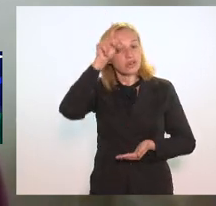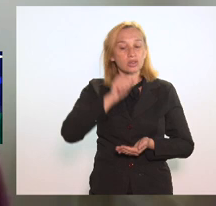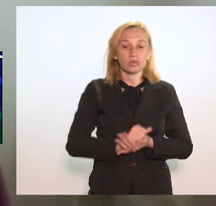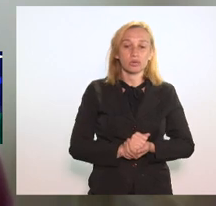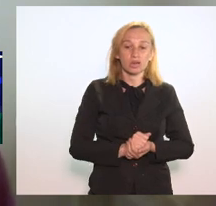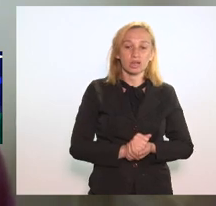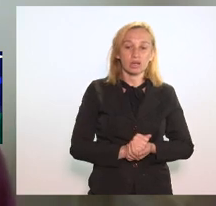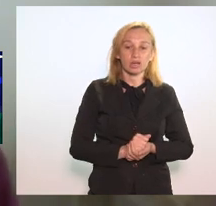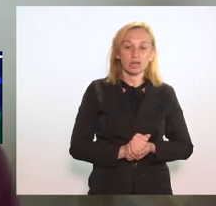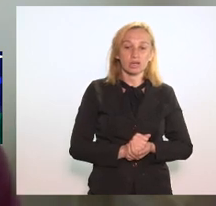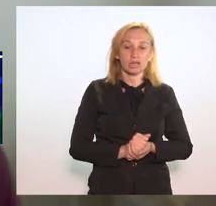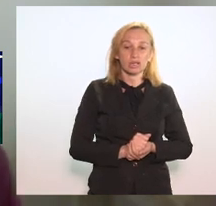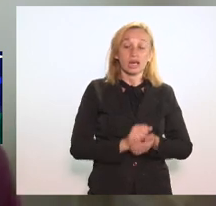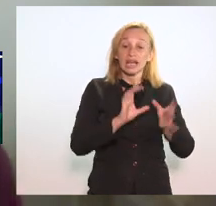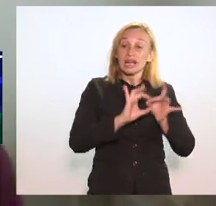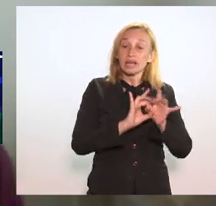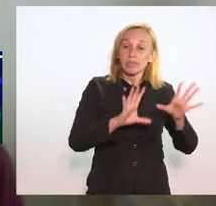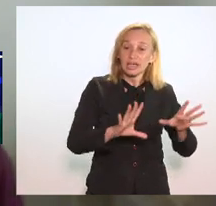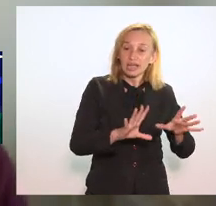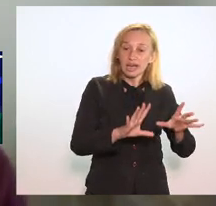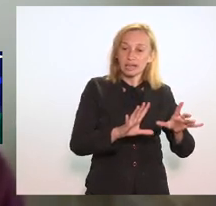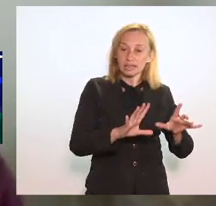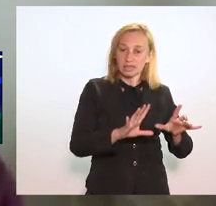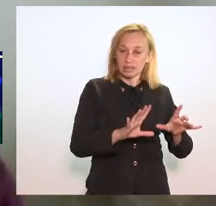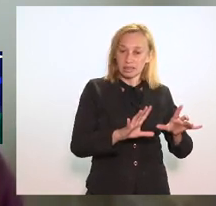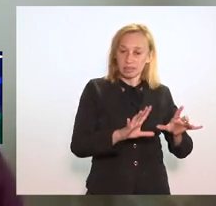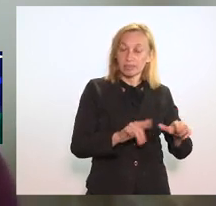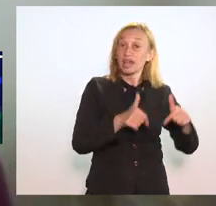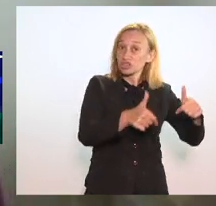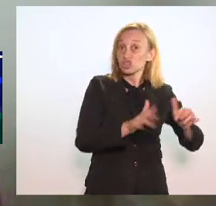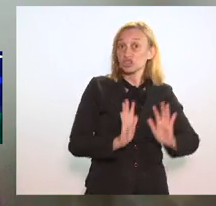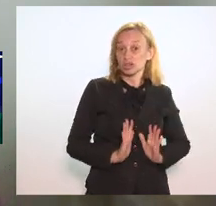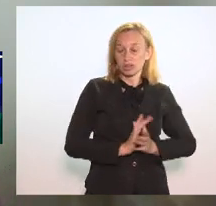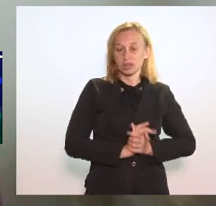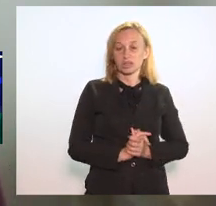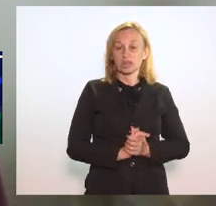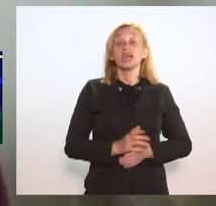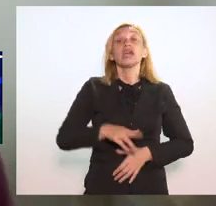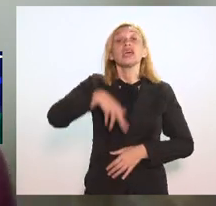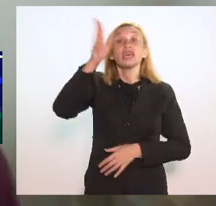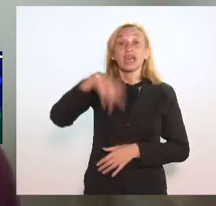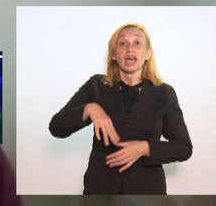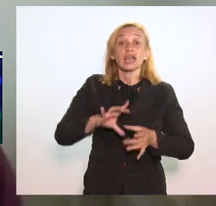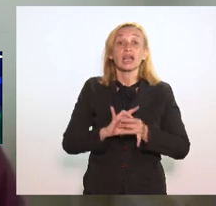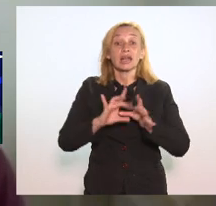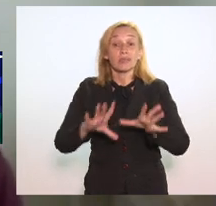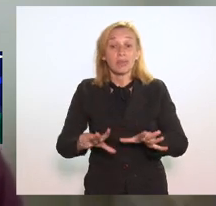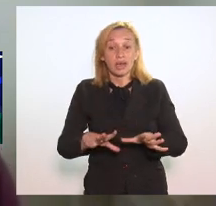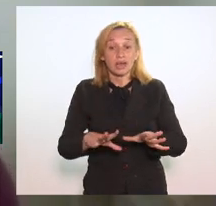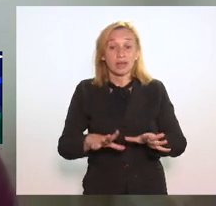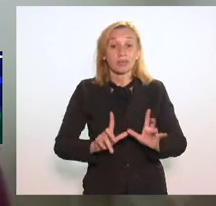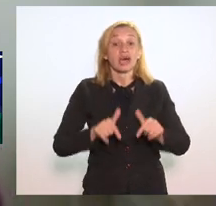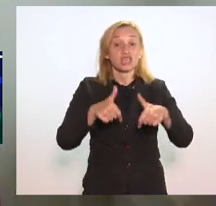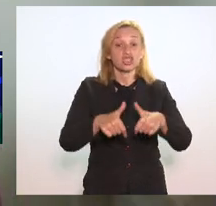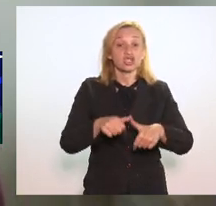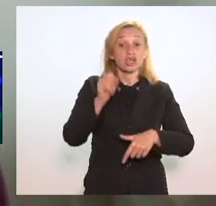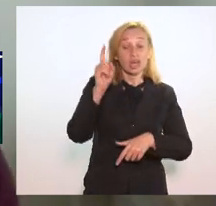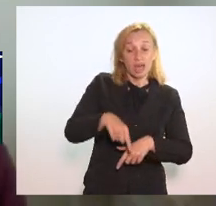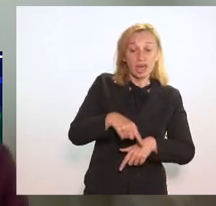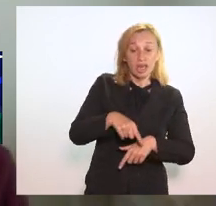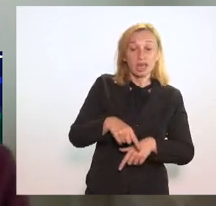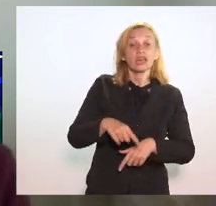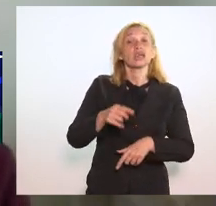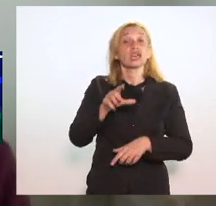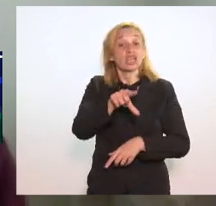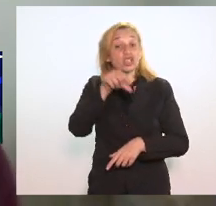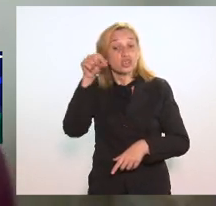dão alvará de funcionamento quem dá alvará de funcionamento é que